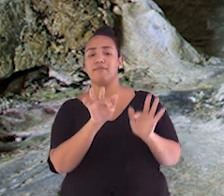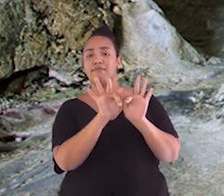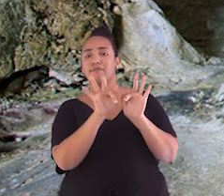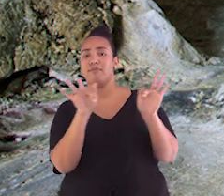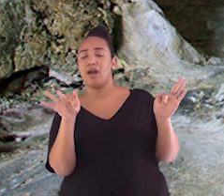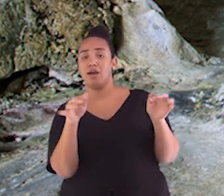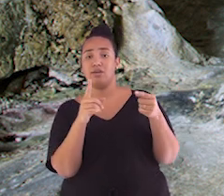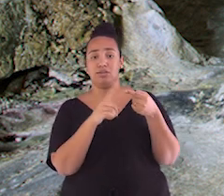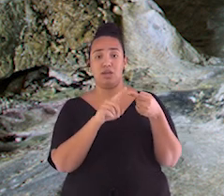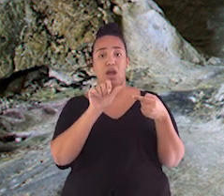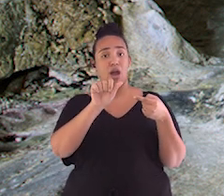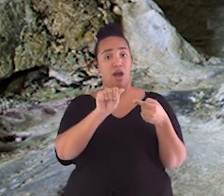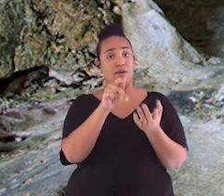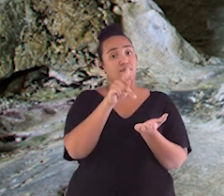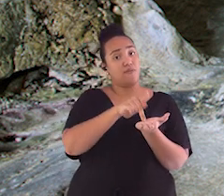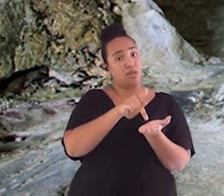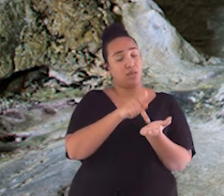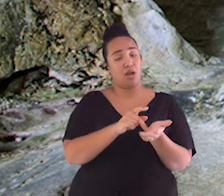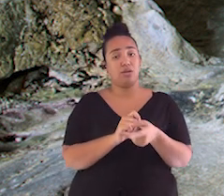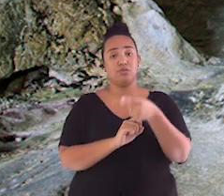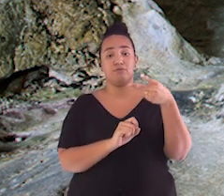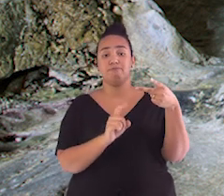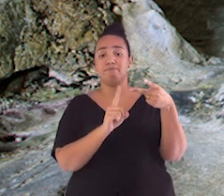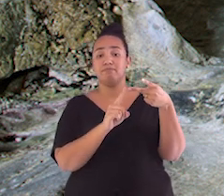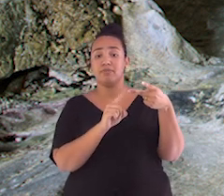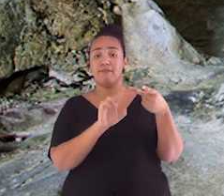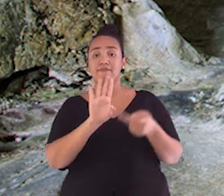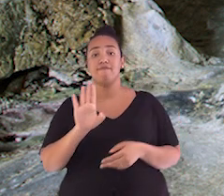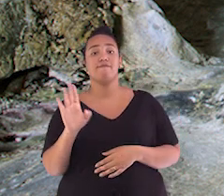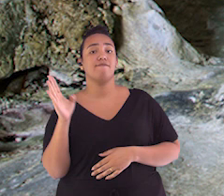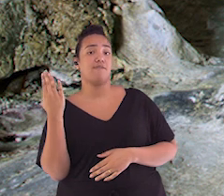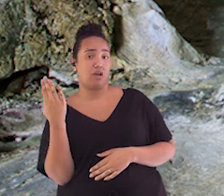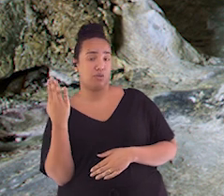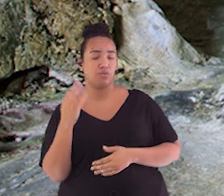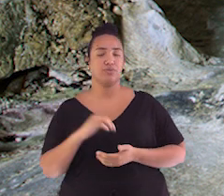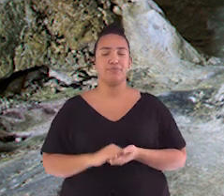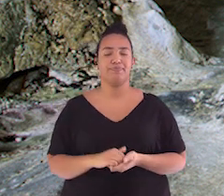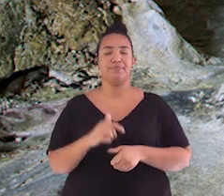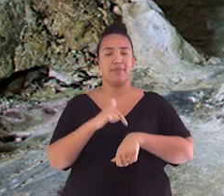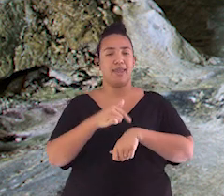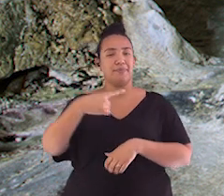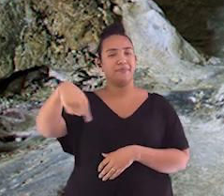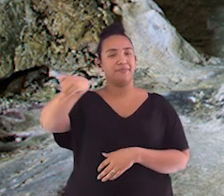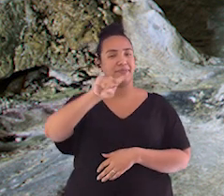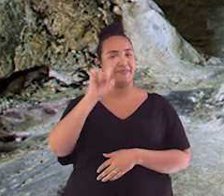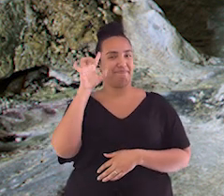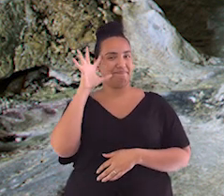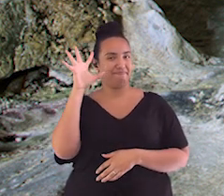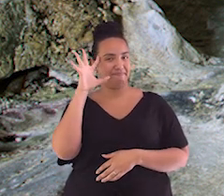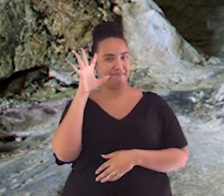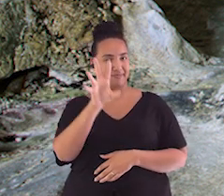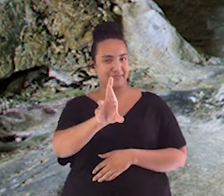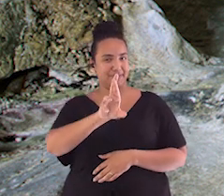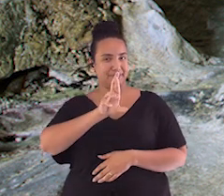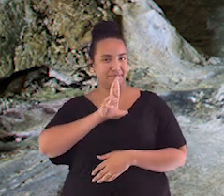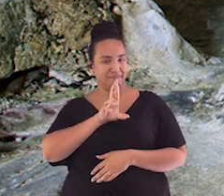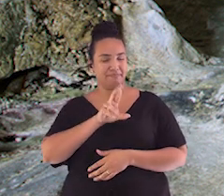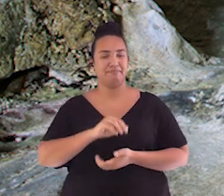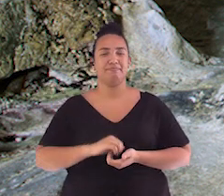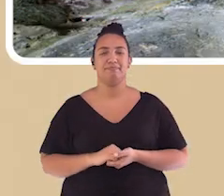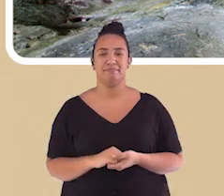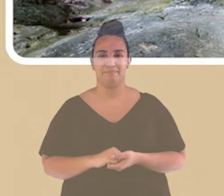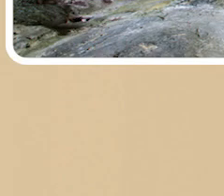é letra A, verdadeira, ou letra B, falsa? Vou te dar um tempo para você pensar na resposta